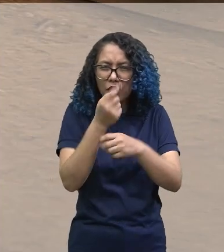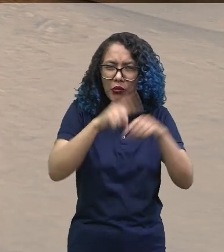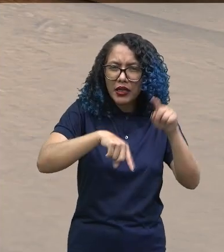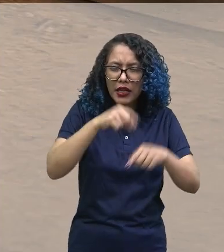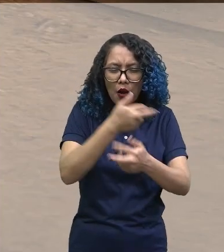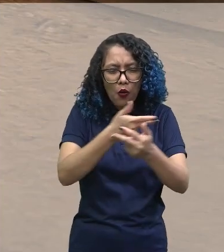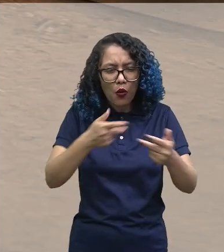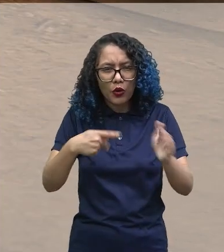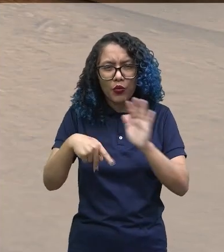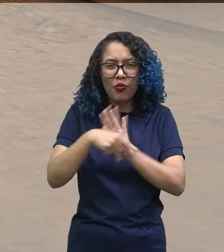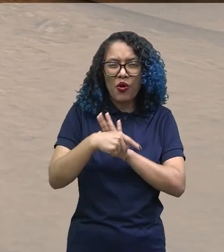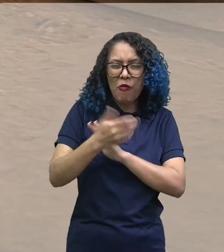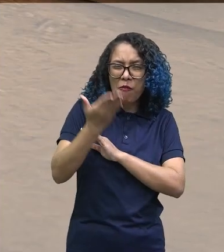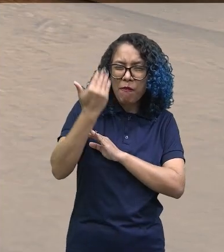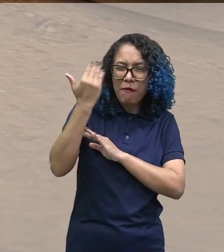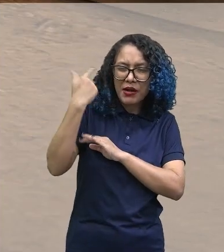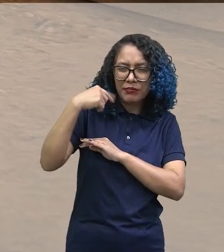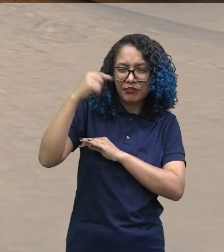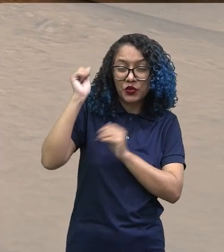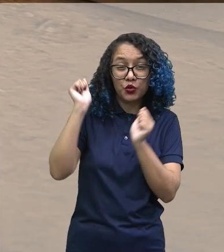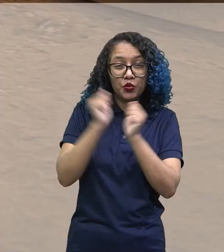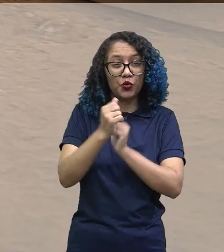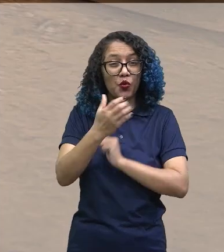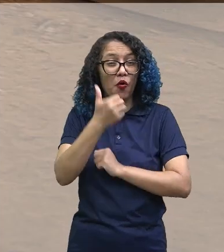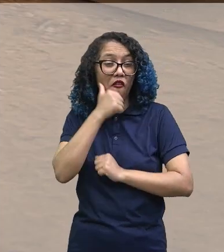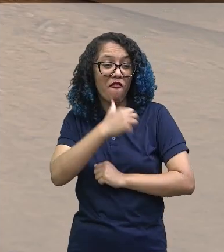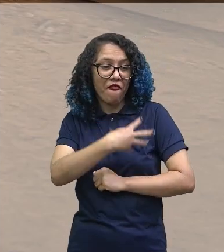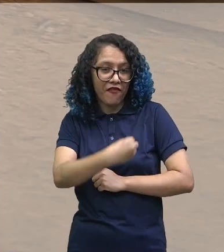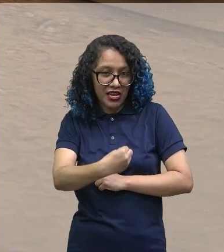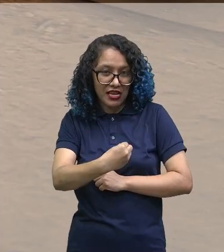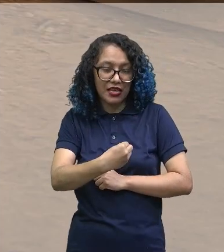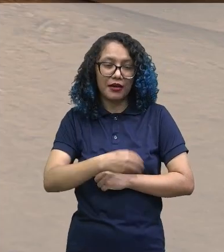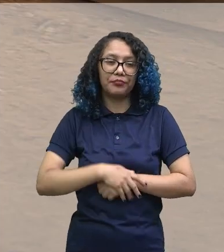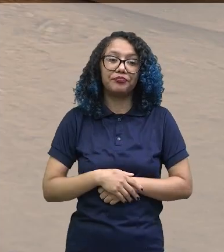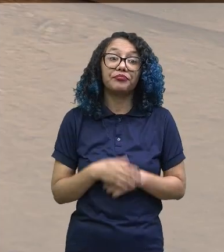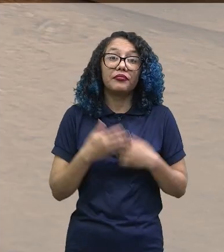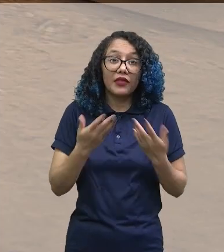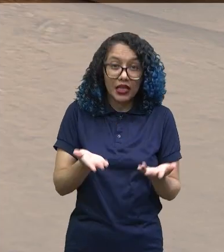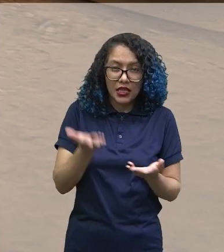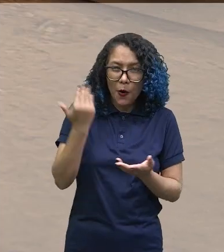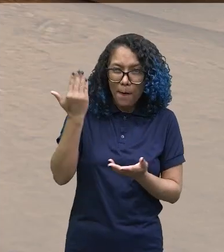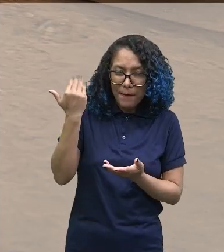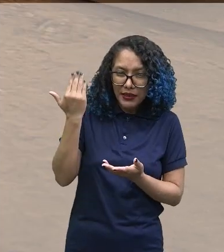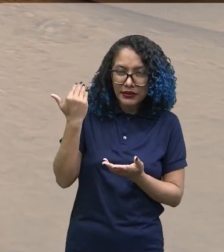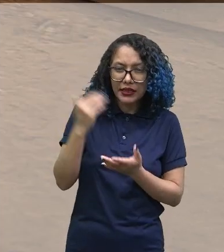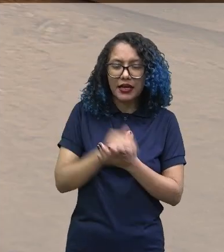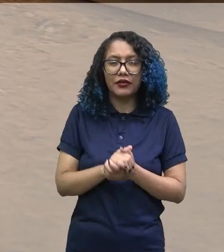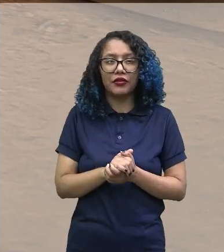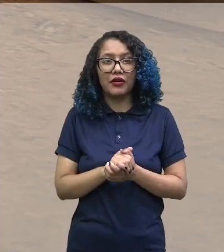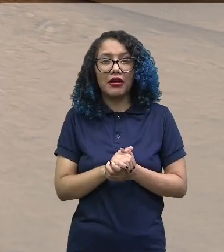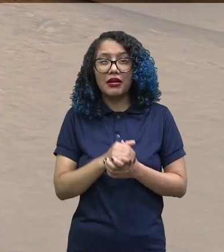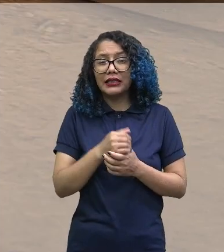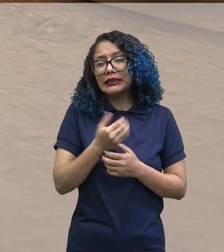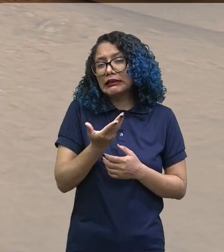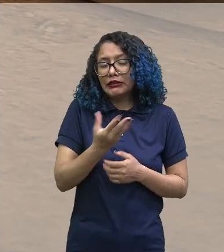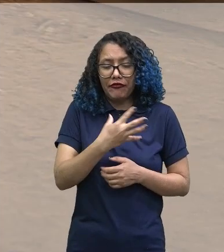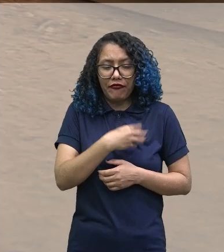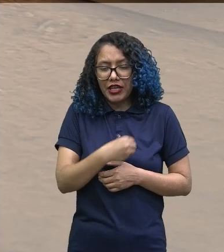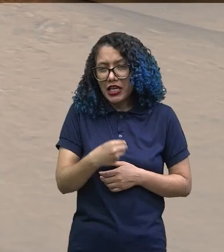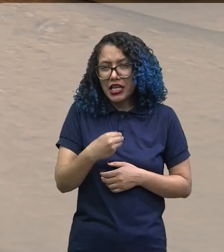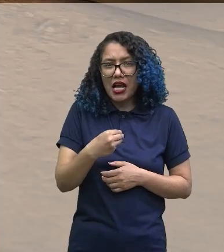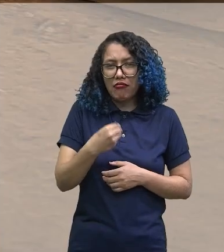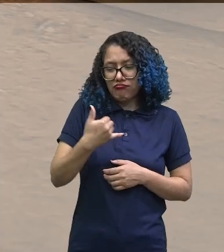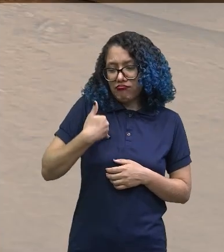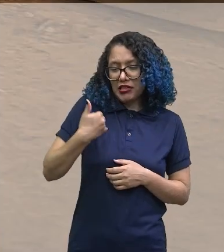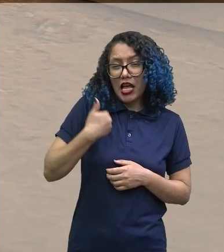melhor dizendo, né? Na companhia de sua filha. Na época, né, ela era bem pequenininha, tinha apenas 8 anos.